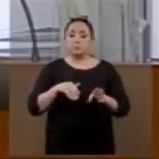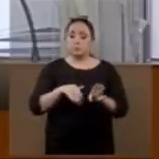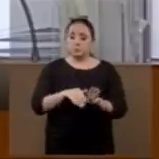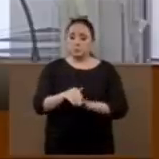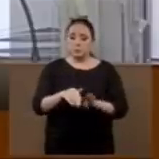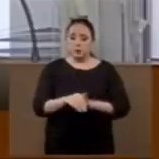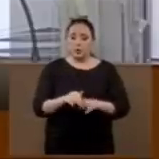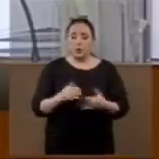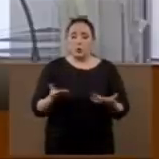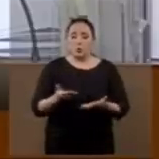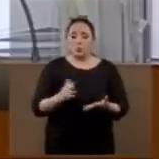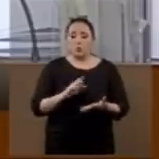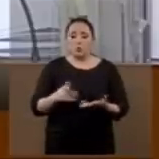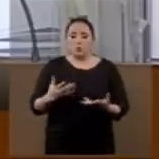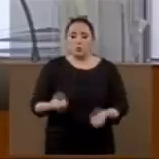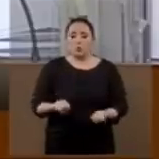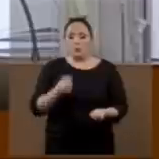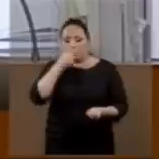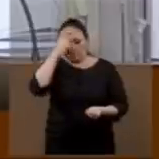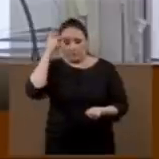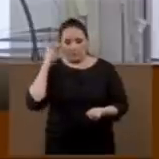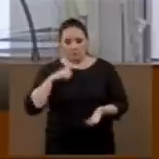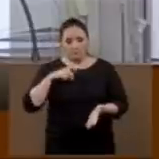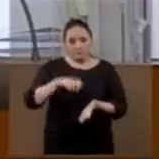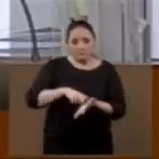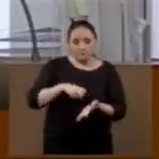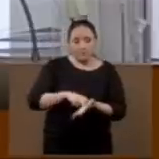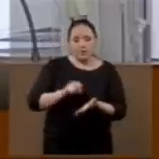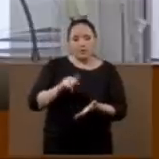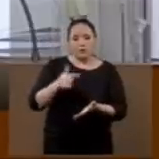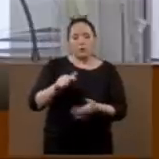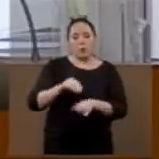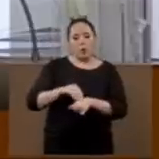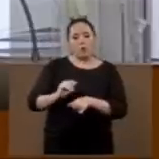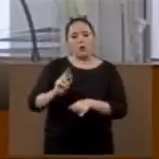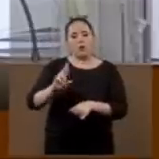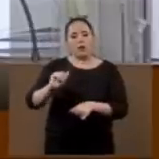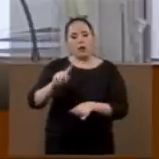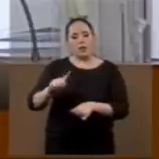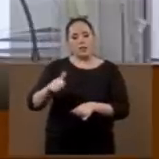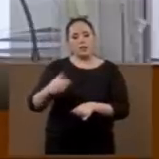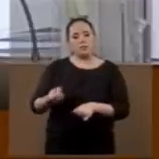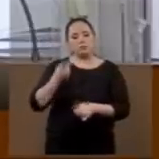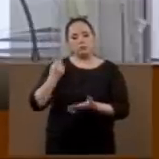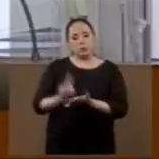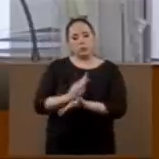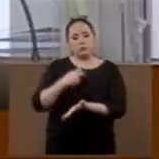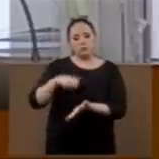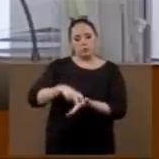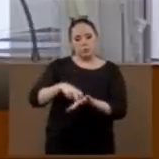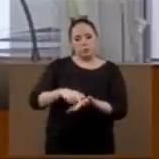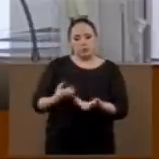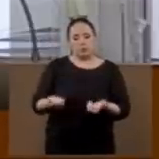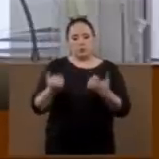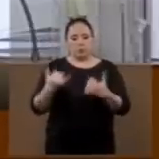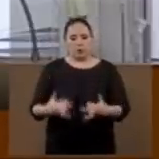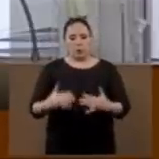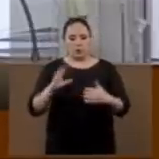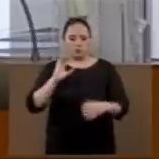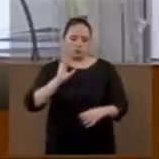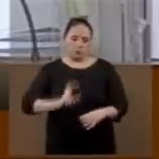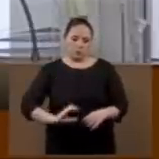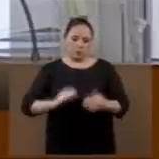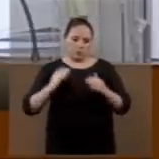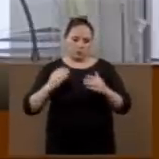dias atuais, alguém ser apenado sem que lhe seja dado oferecer as razões que justifiquem ou expliquem seu comportamento.